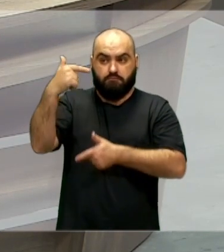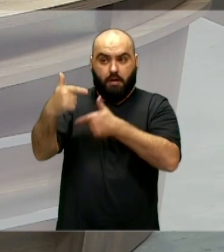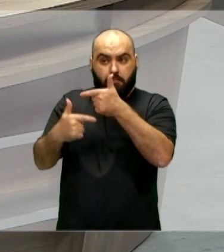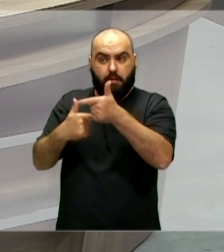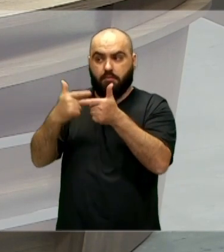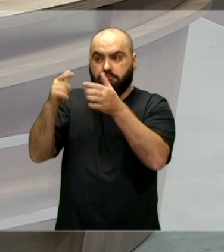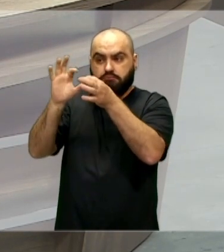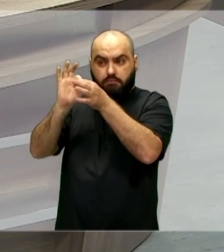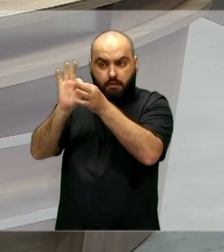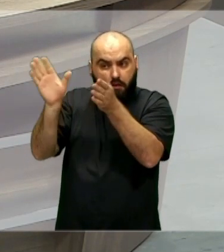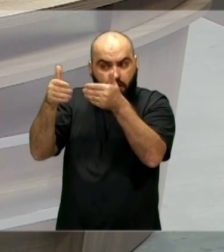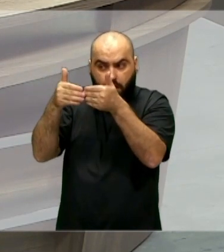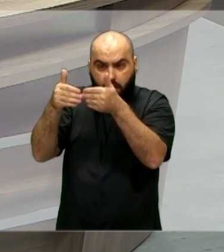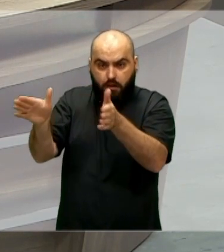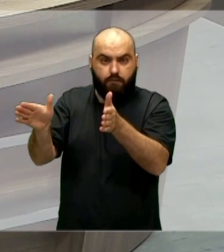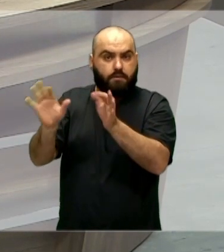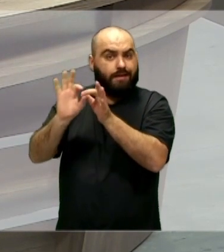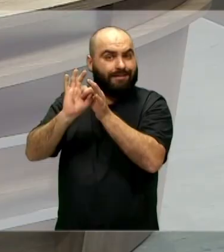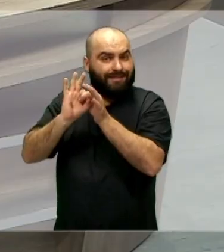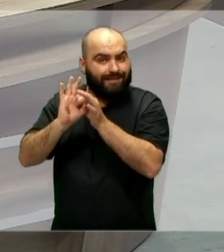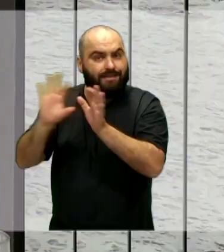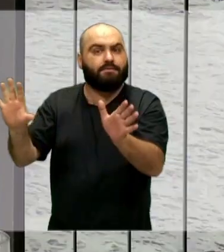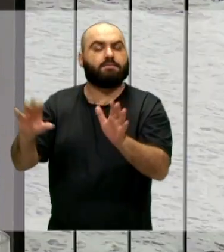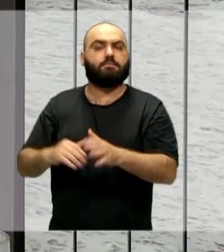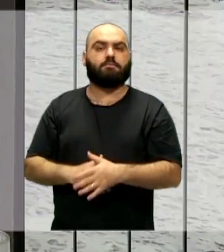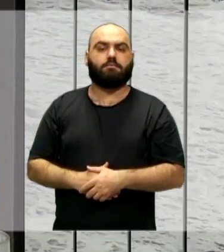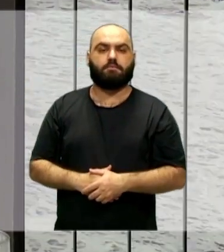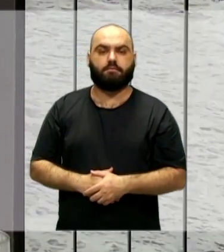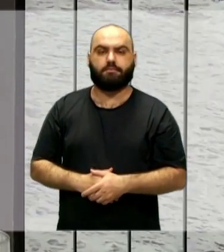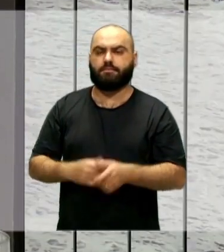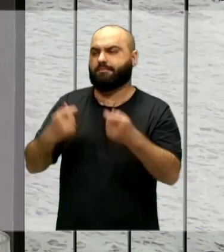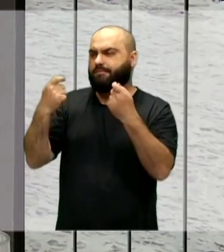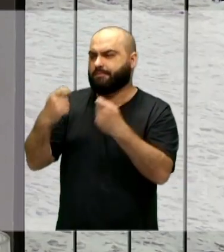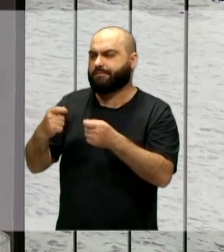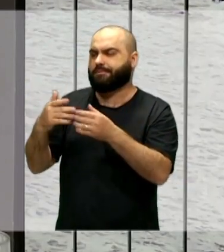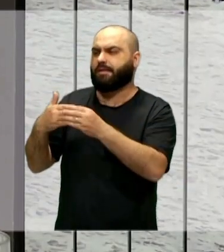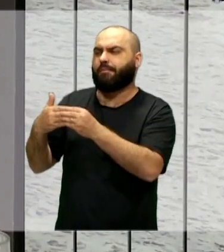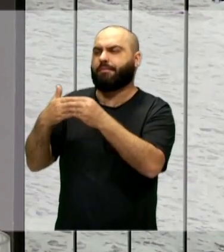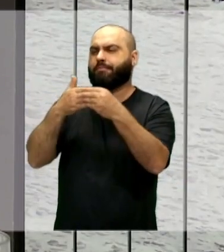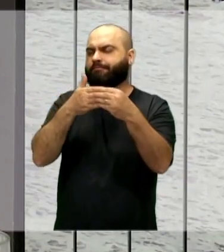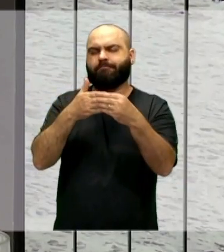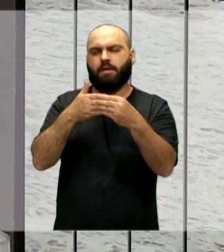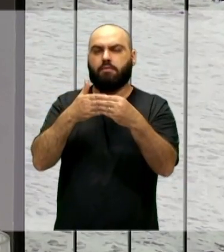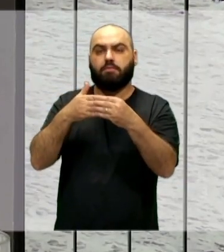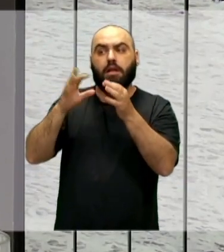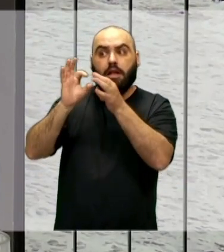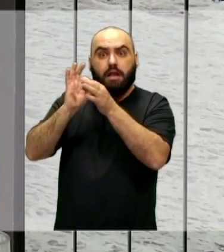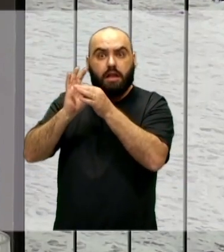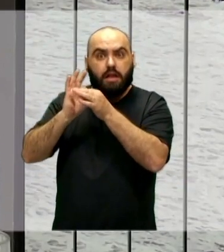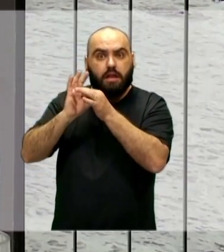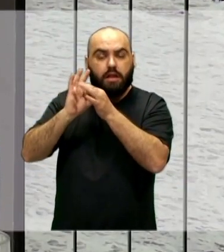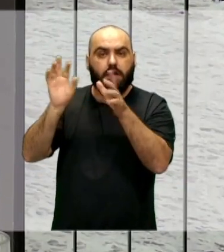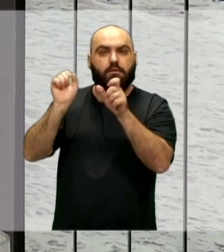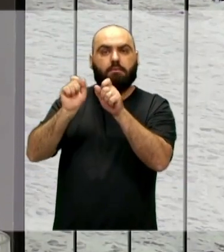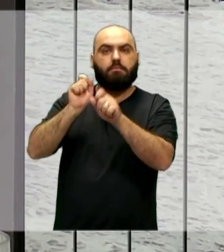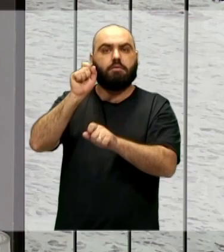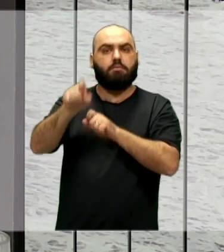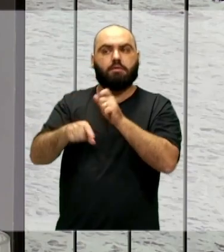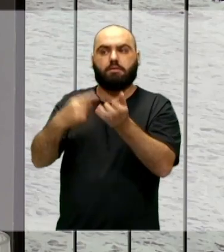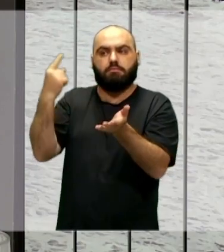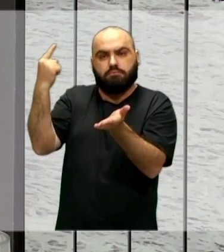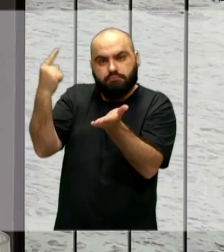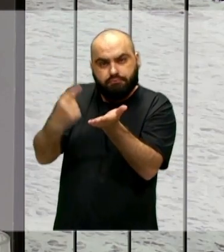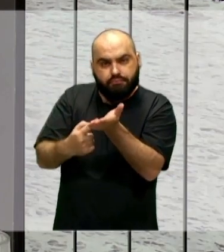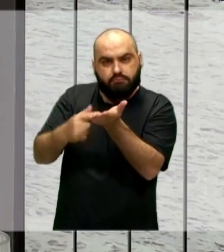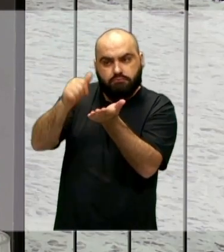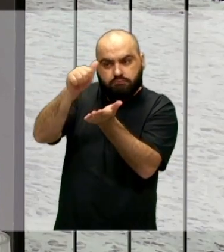gente preferiu fazer dessa maneira para não ter questão de, olha, precisa de um encaminhamento. Não, ali é um serviço de porta aberta. A pessoa pode marcar a sua